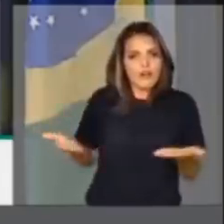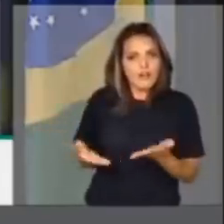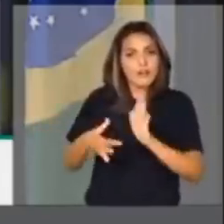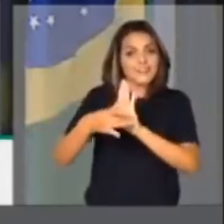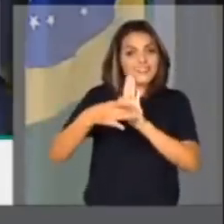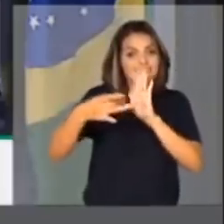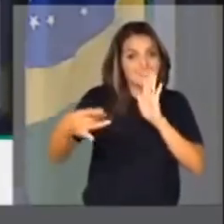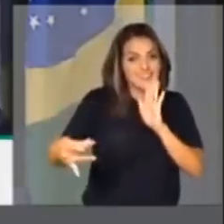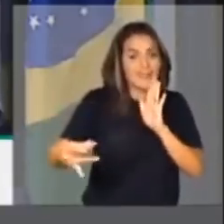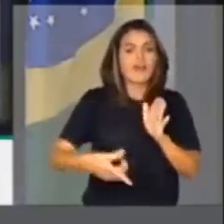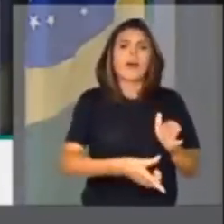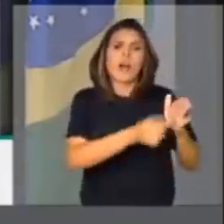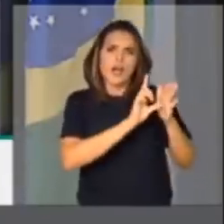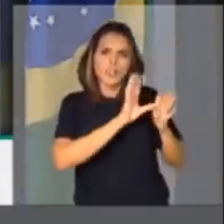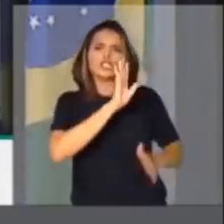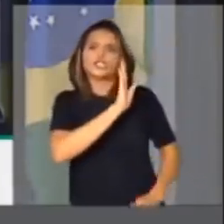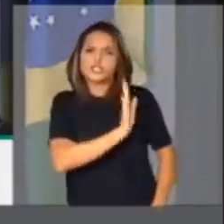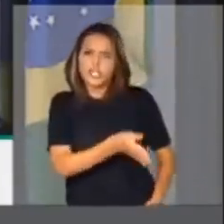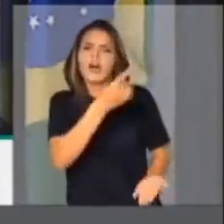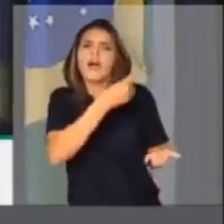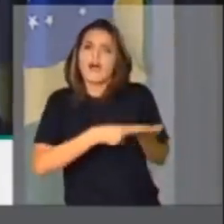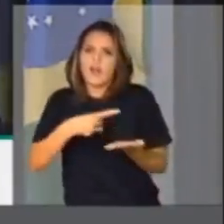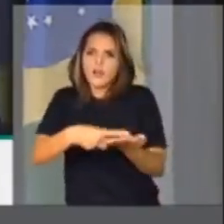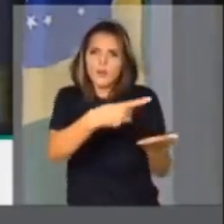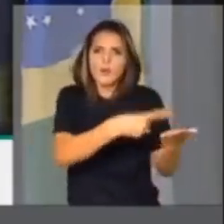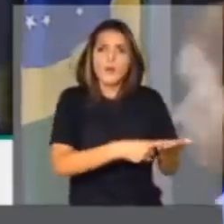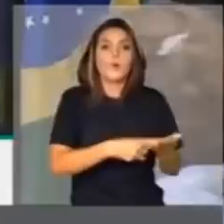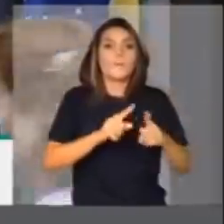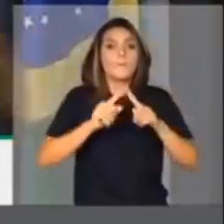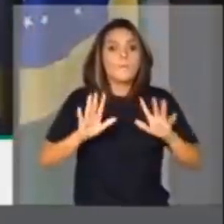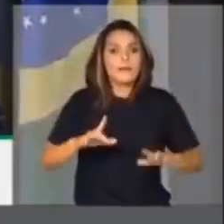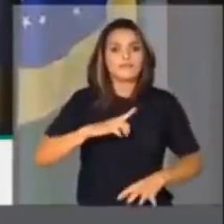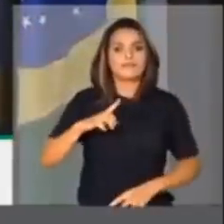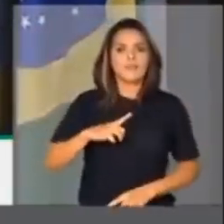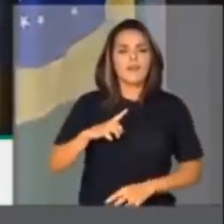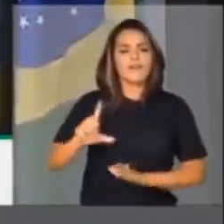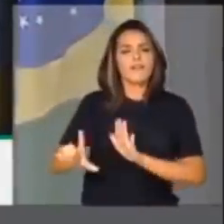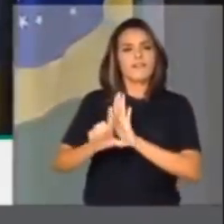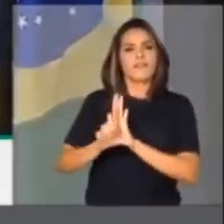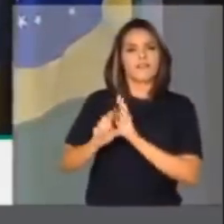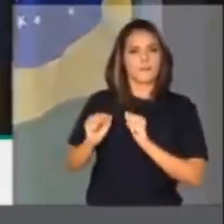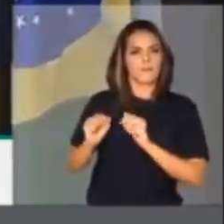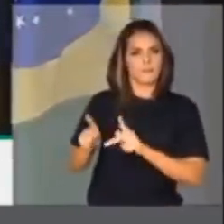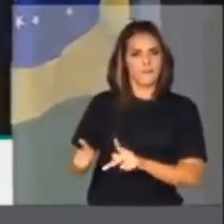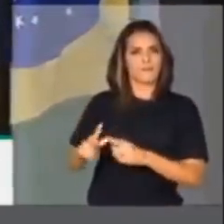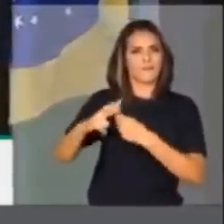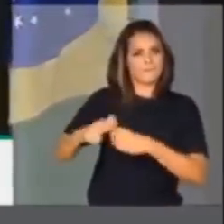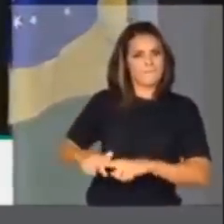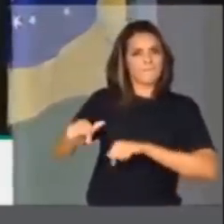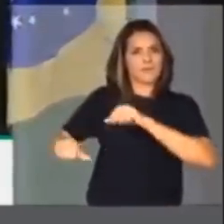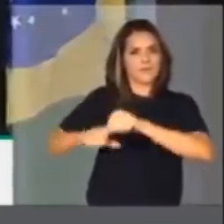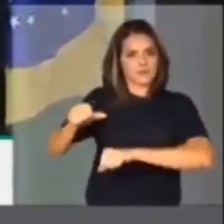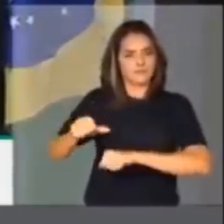destaque, previamente à discussão tão importante da reforma da Previdência. Nós aqui estamos,